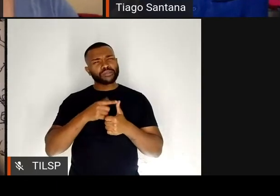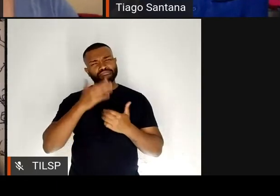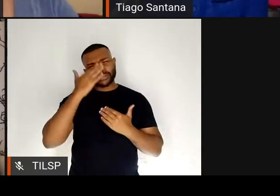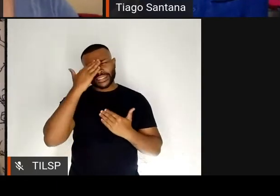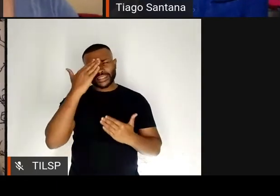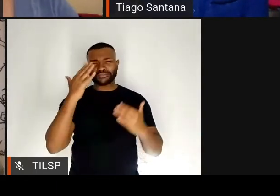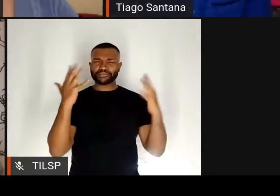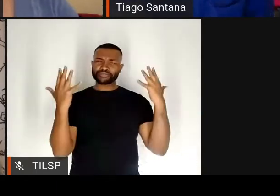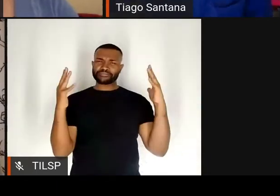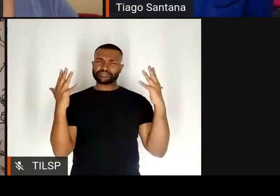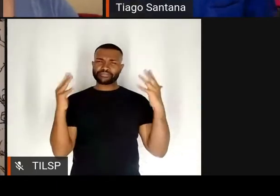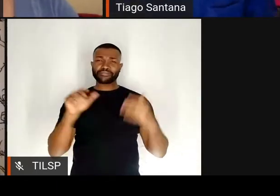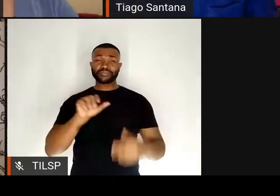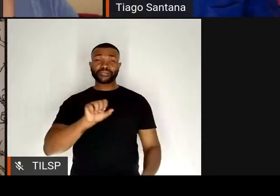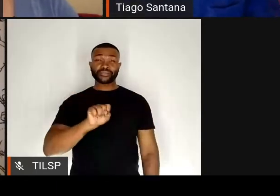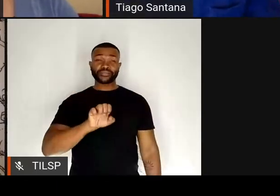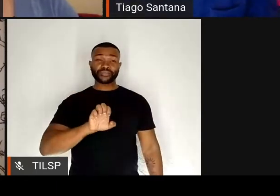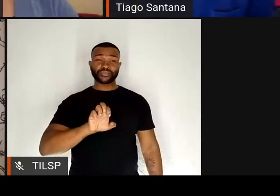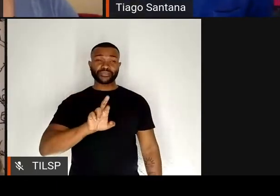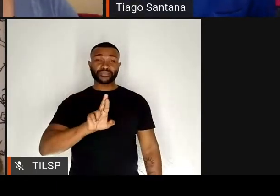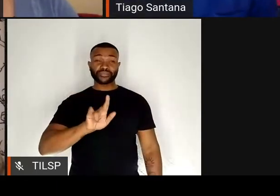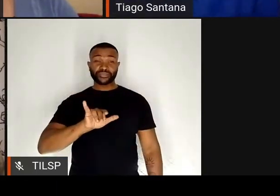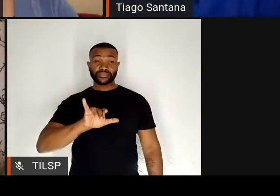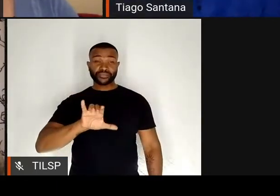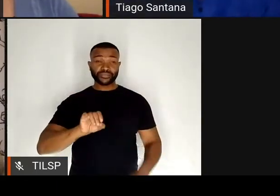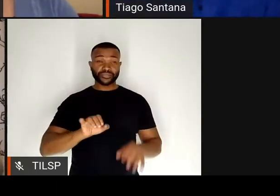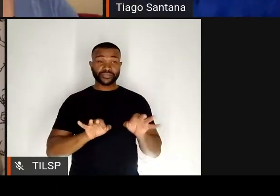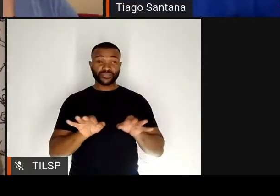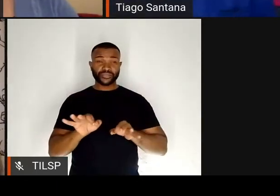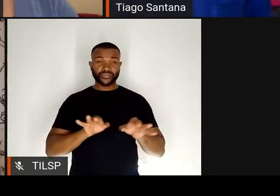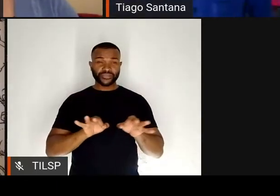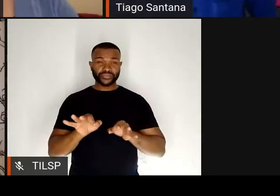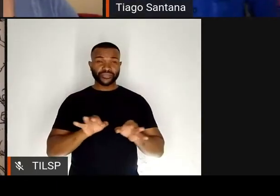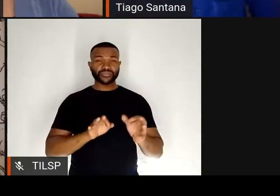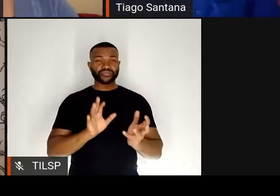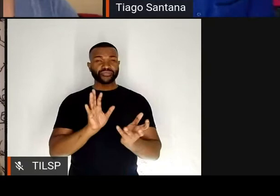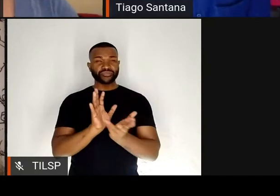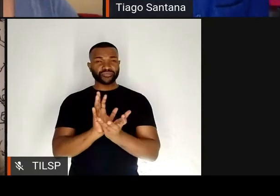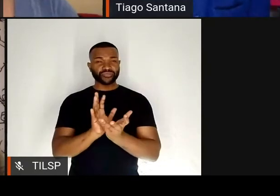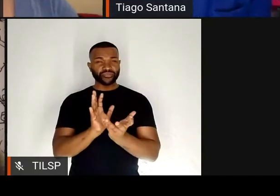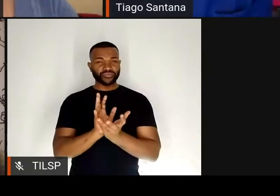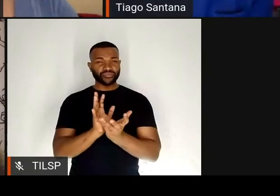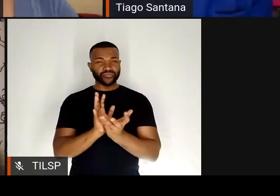inicialmente, agradecer e parabenizar o Sérgio pelo projeto, né, e toda a equipe do